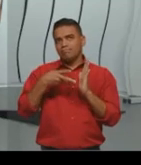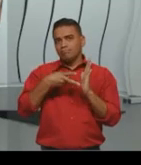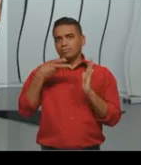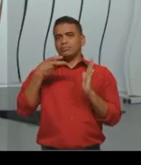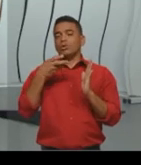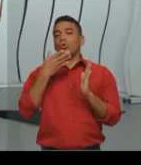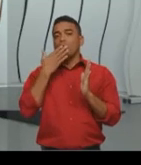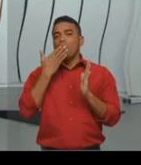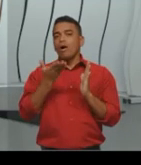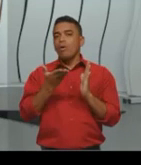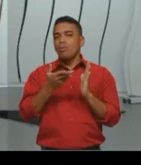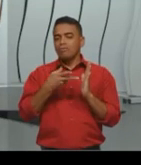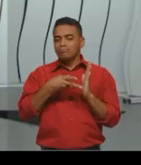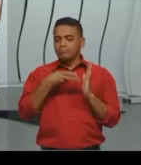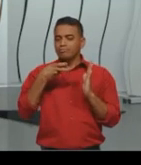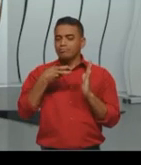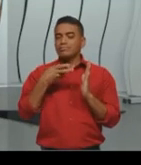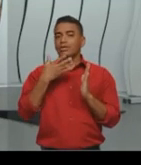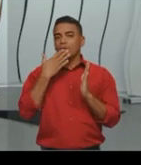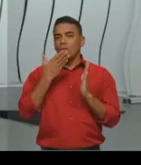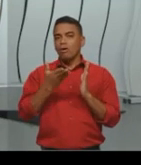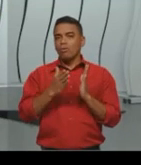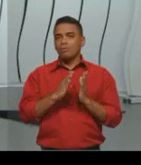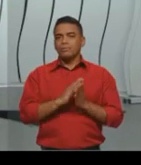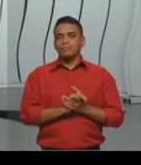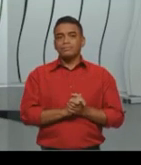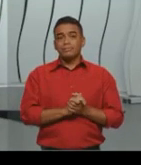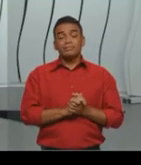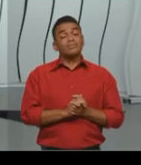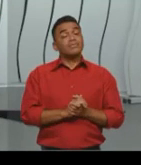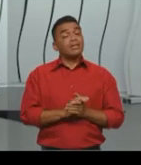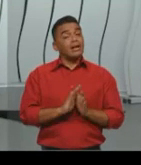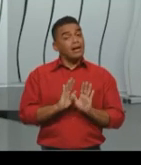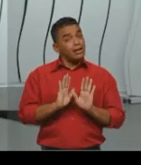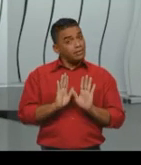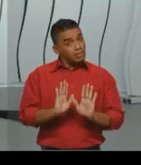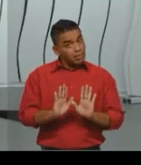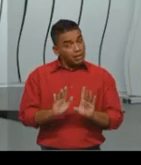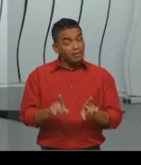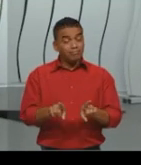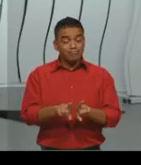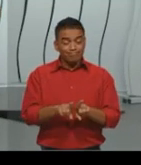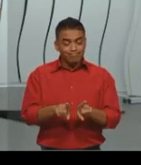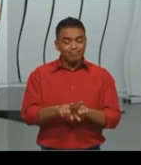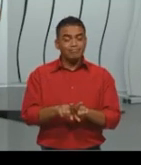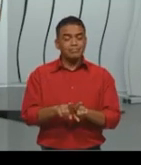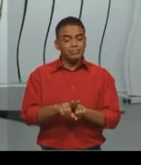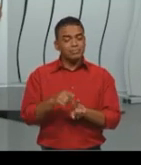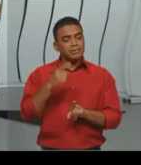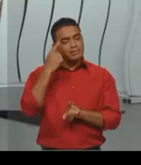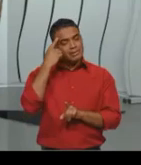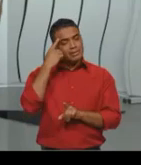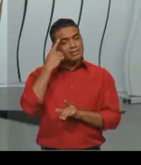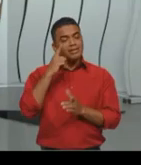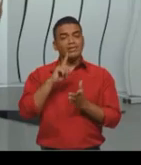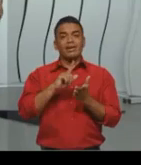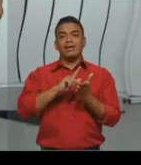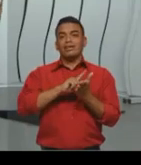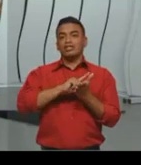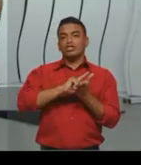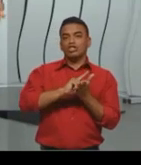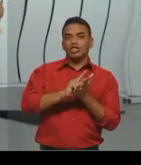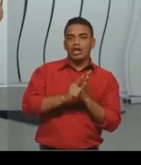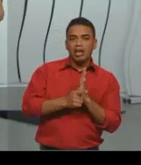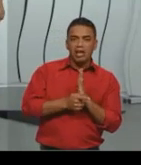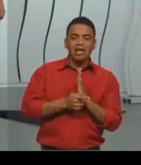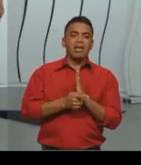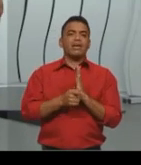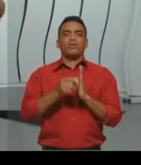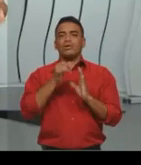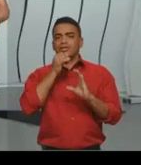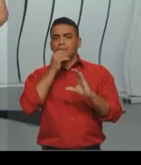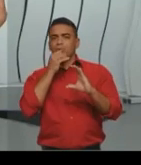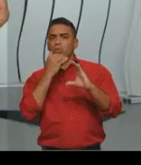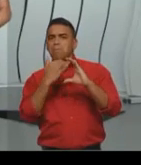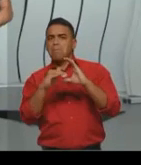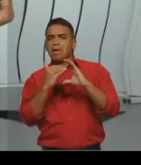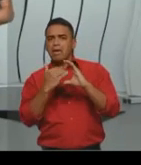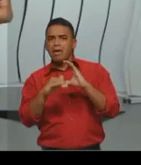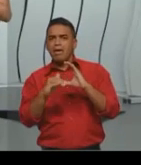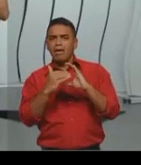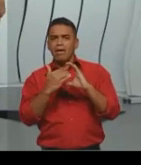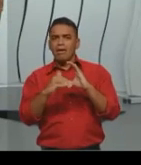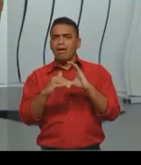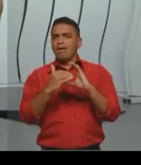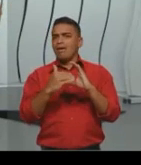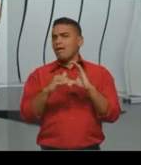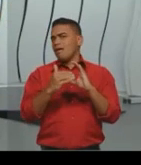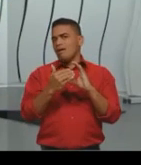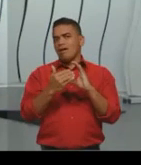E há gêneros que a gente tem que saber criar, às vezes um memorando, um e-mail, redigir um e-mail, ou